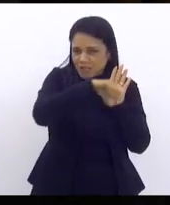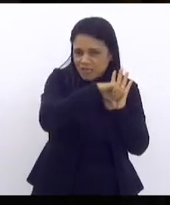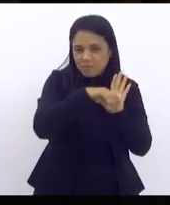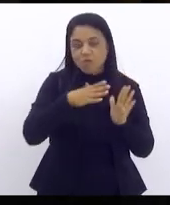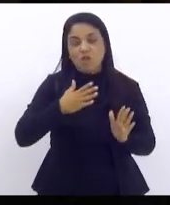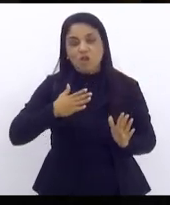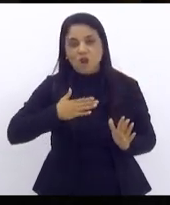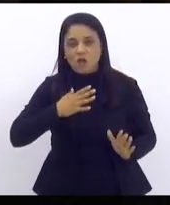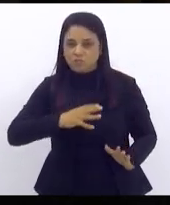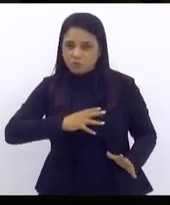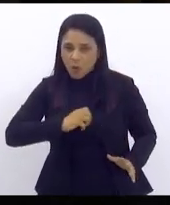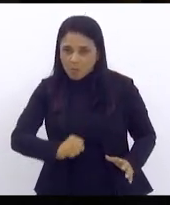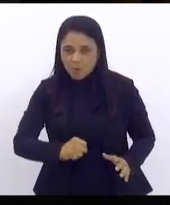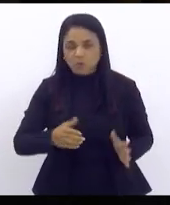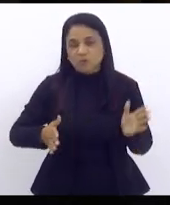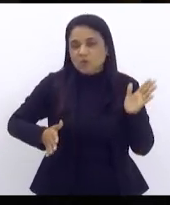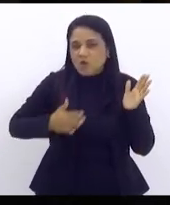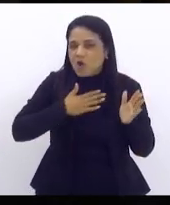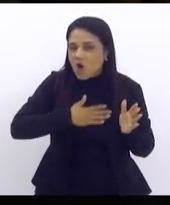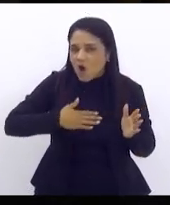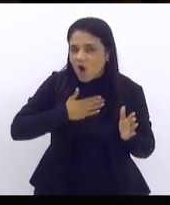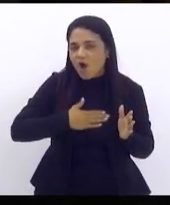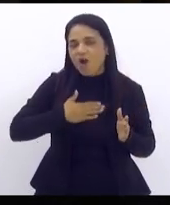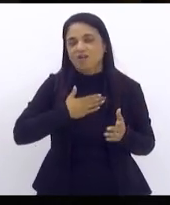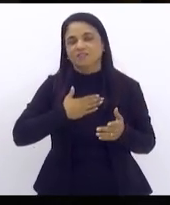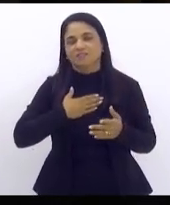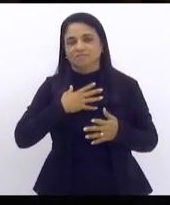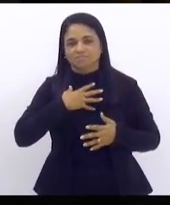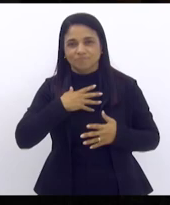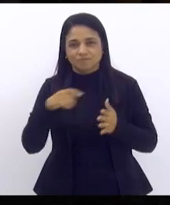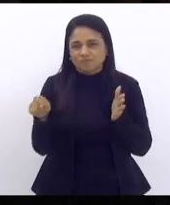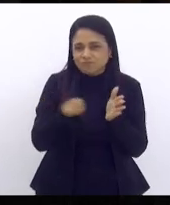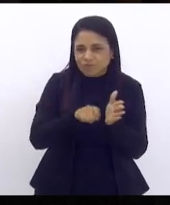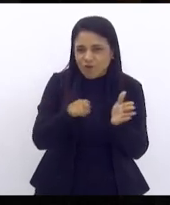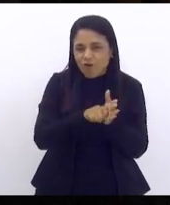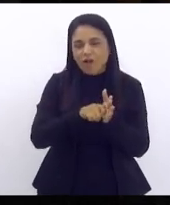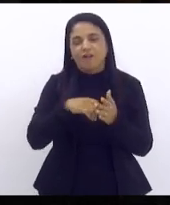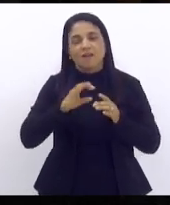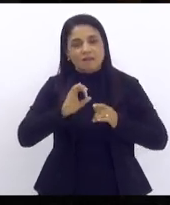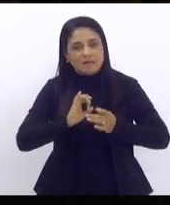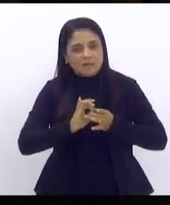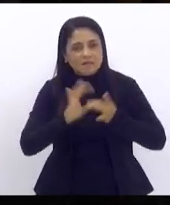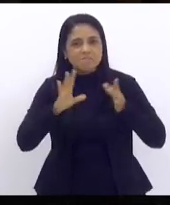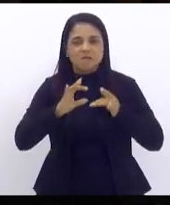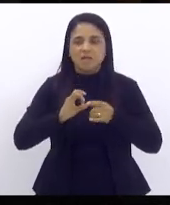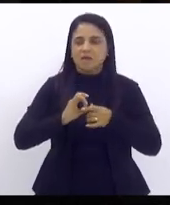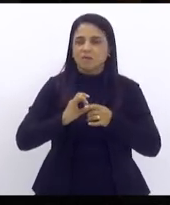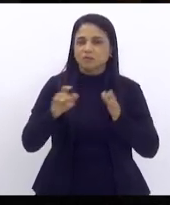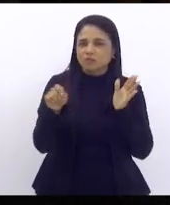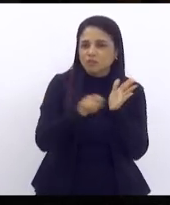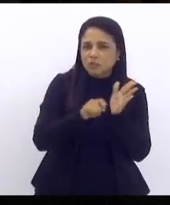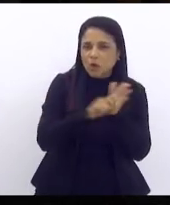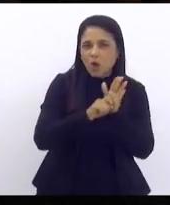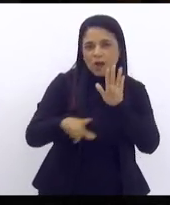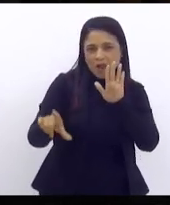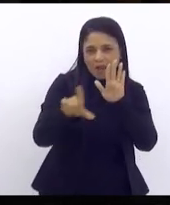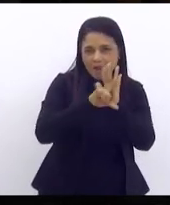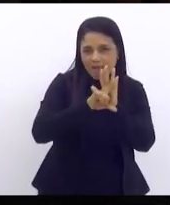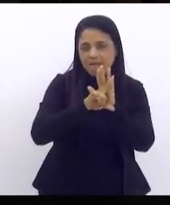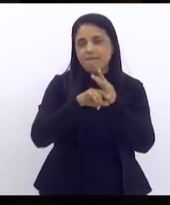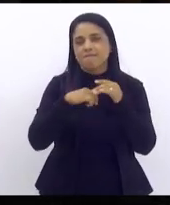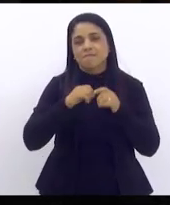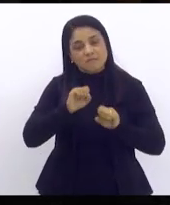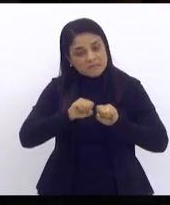do mundo das drogas, que é o que defende aqui nesse plenário, defende a liberação da droga, a flexibilização da lei antidroga, e